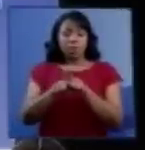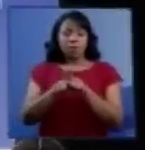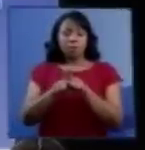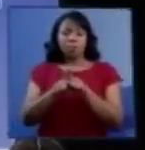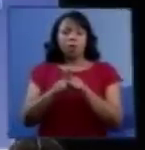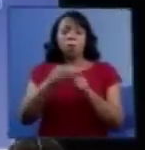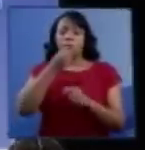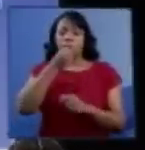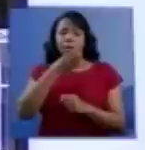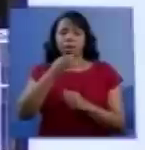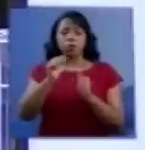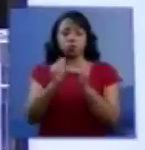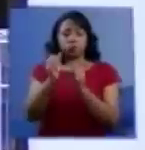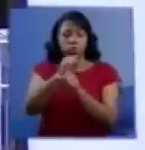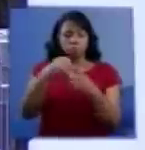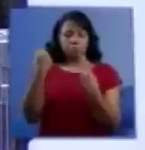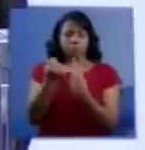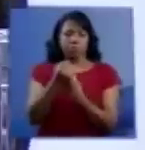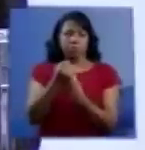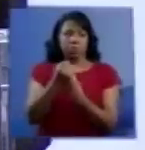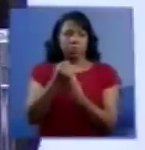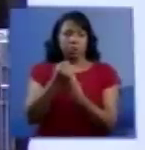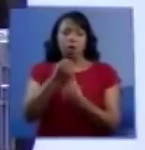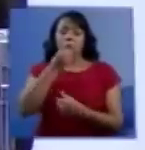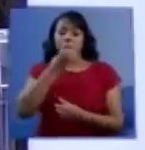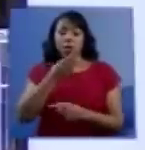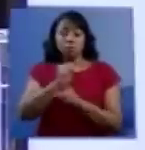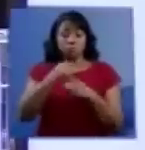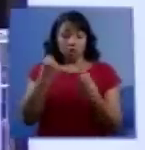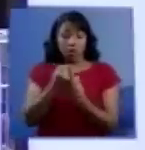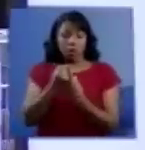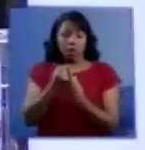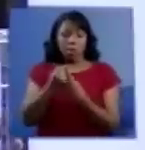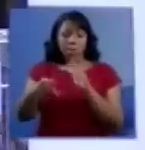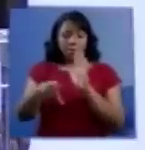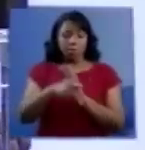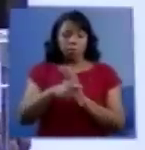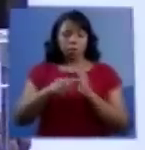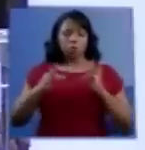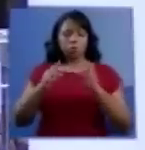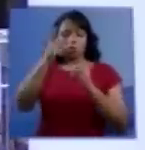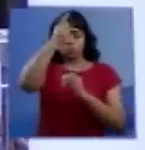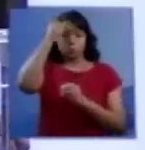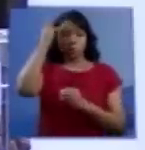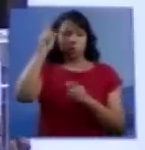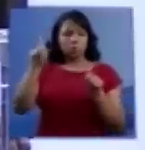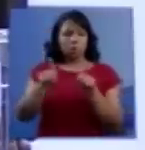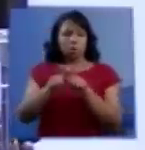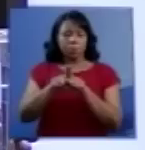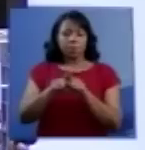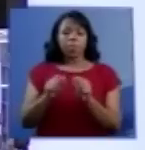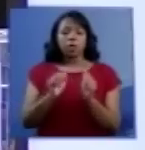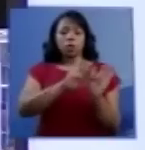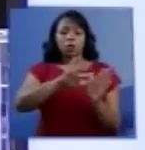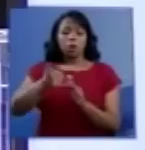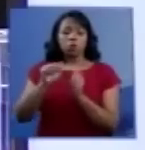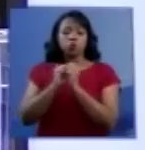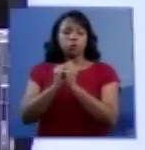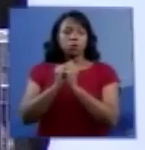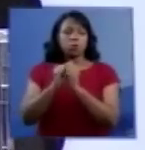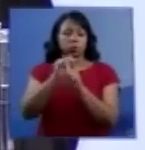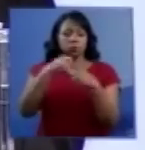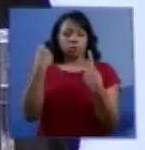social e portanto é um bem social que pertence a todos e a sociedade tem a